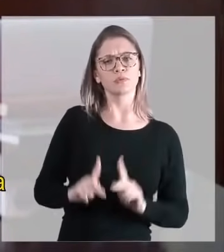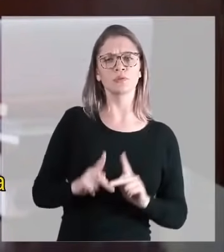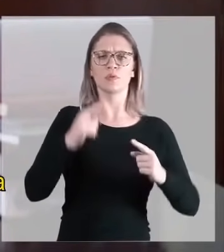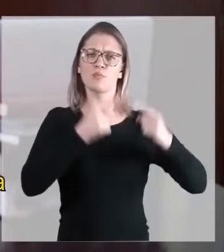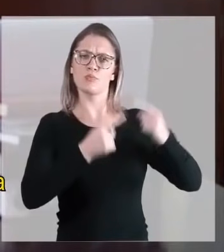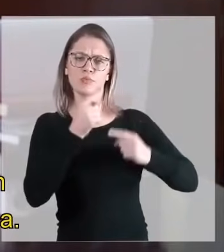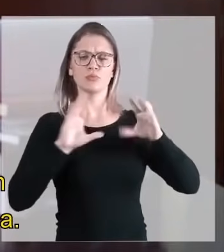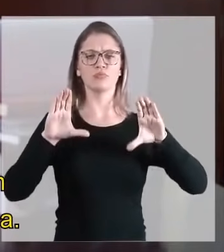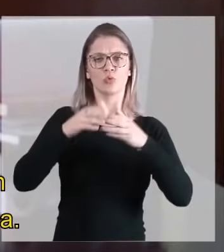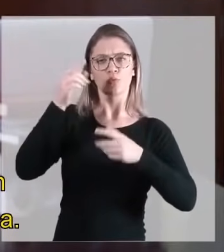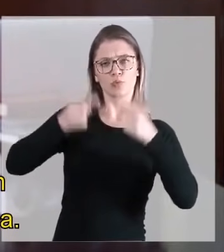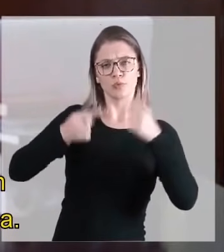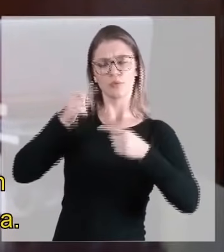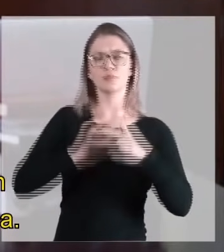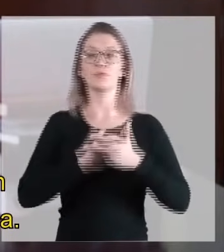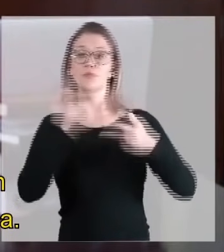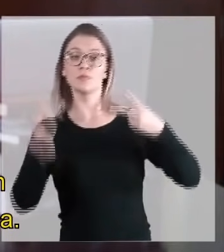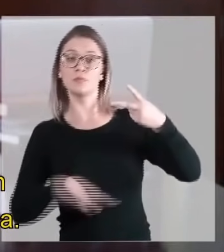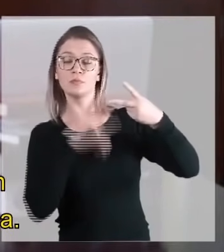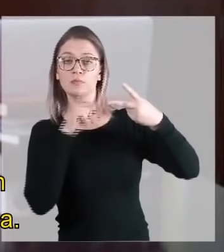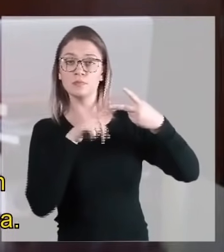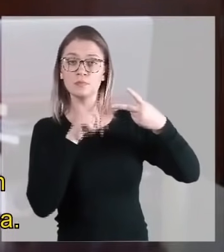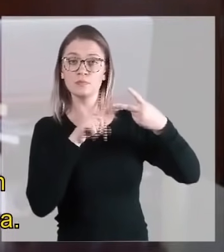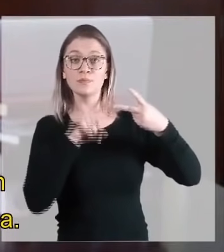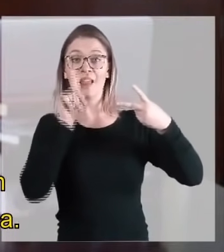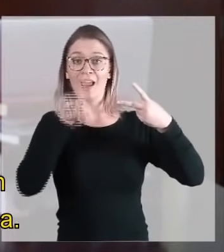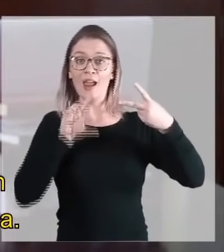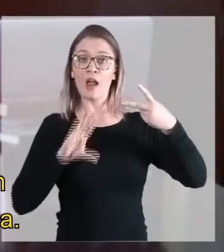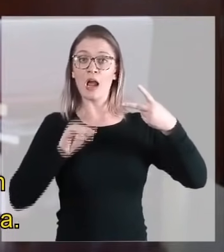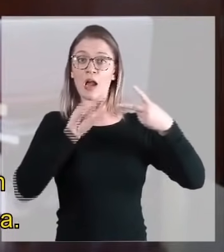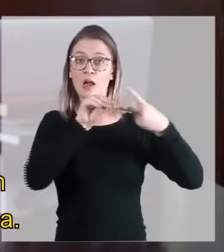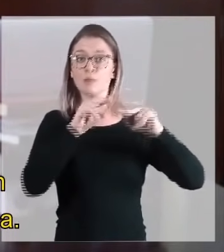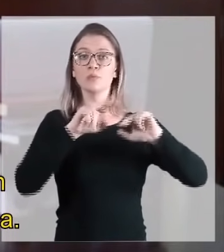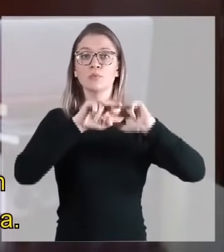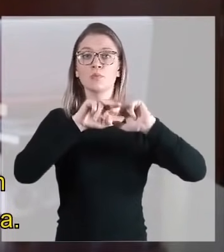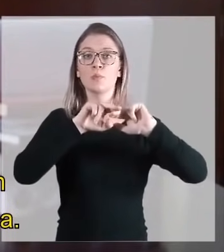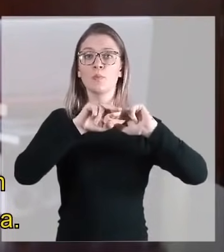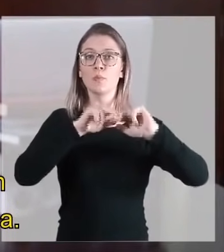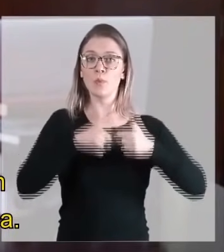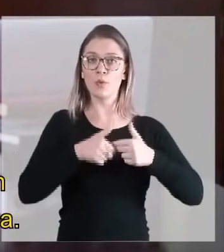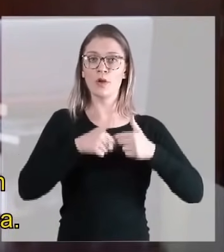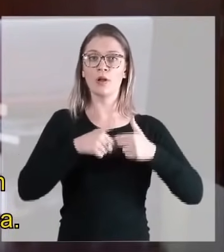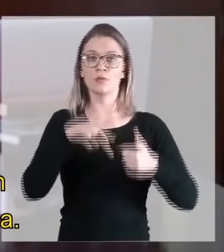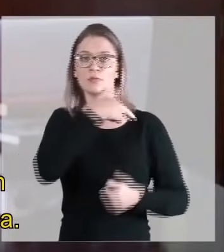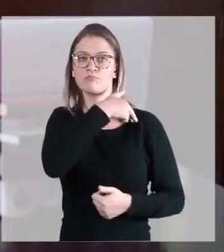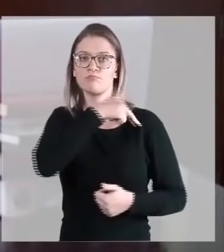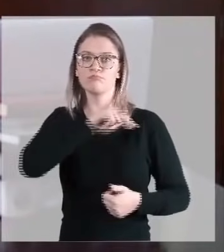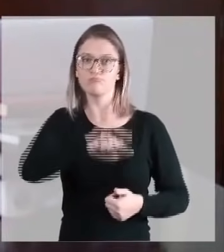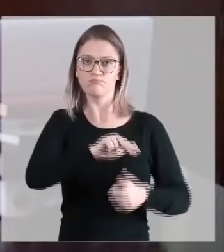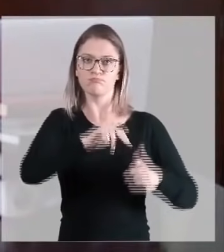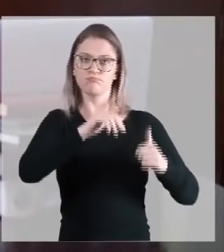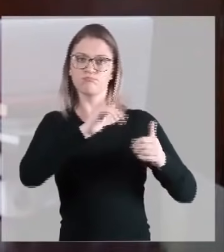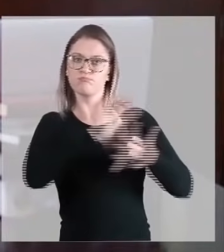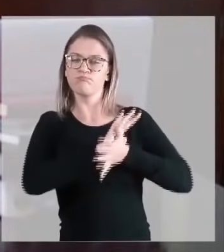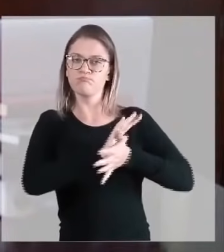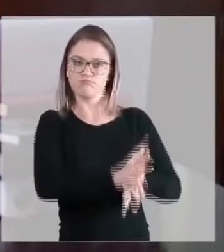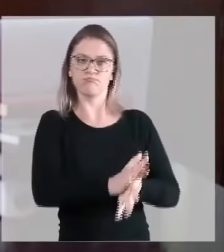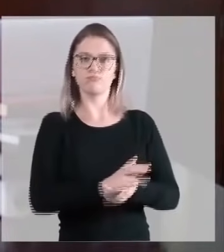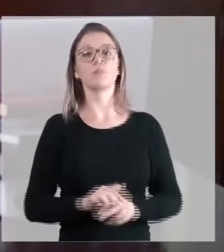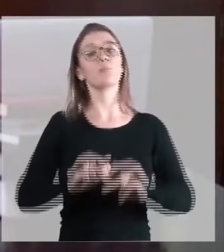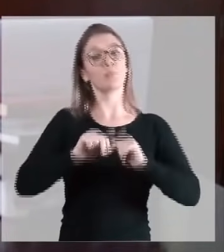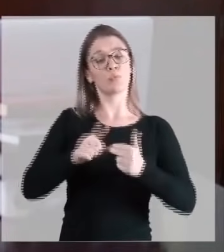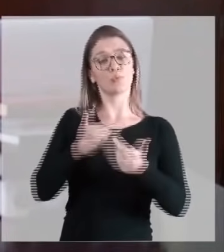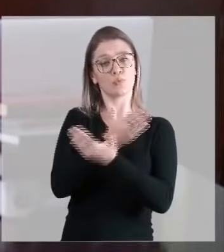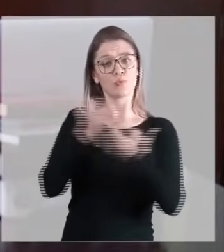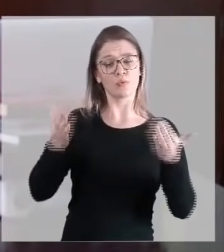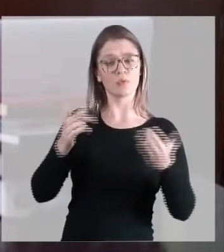ou partidária. O segundo tipo são os abusos em decorrência de intolerância religiosa. E talvez por isso os senhores